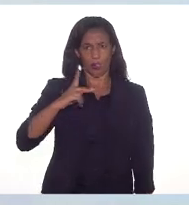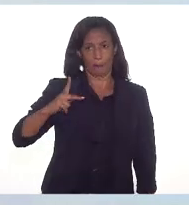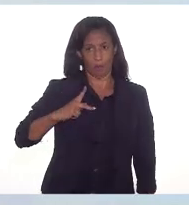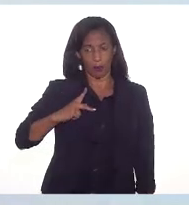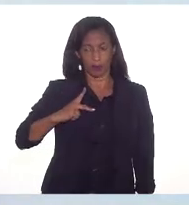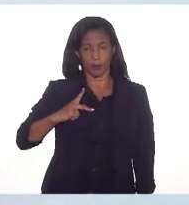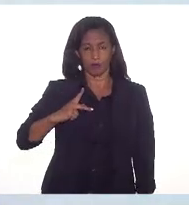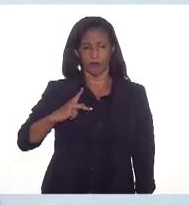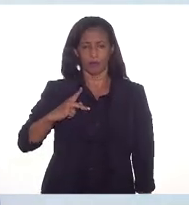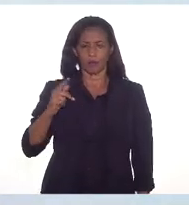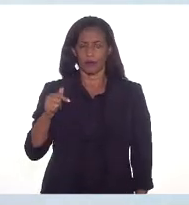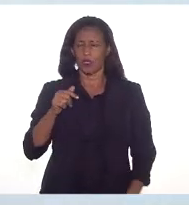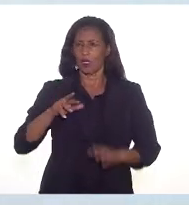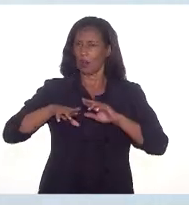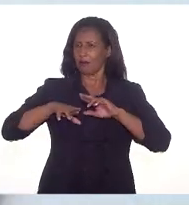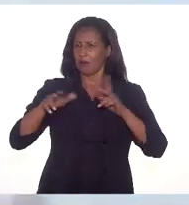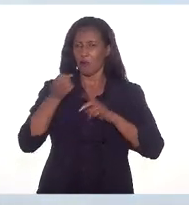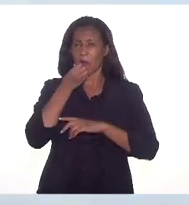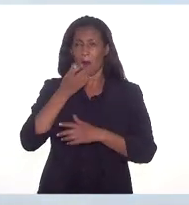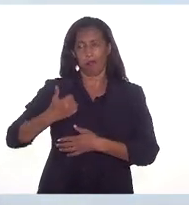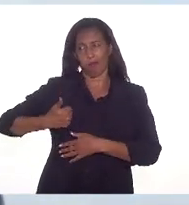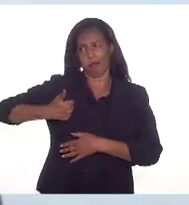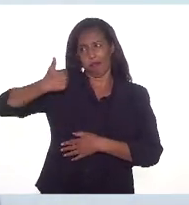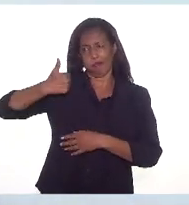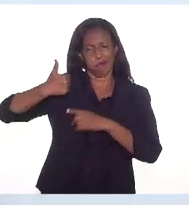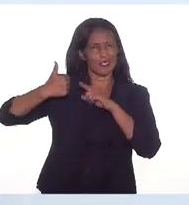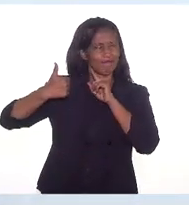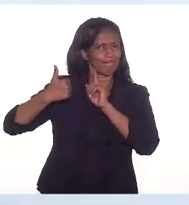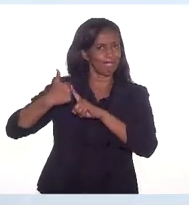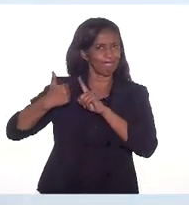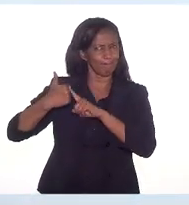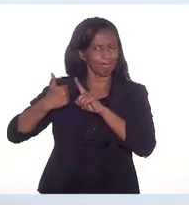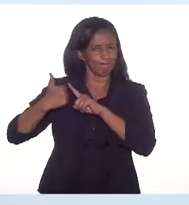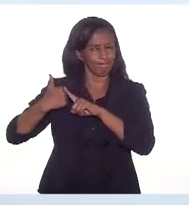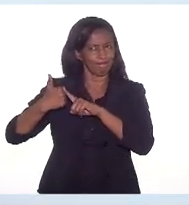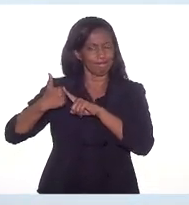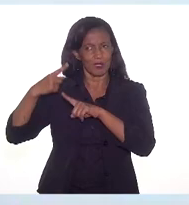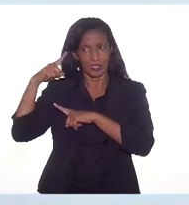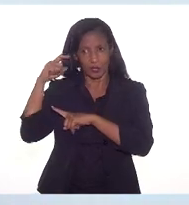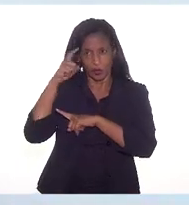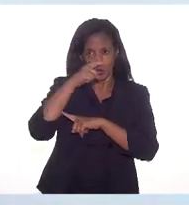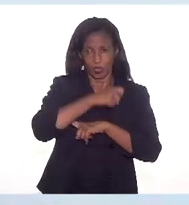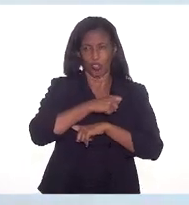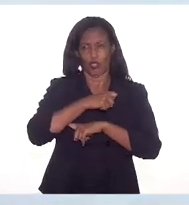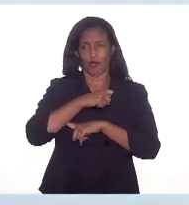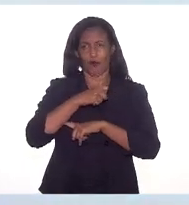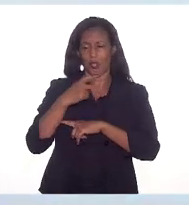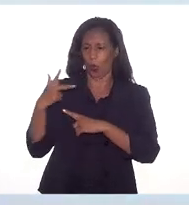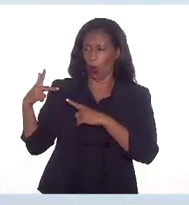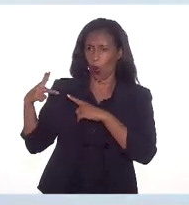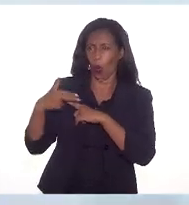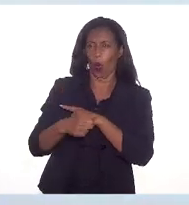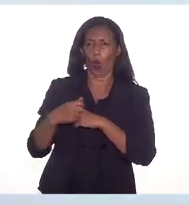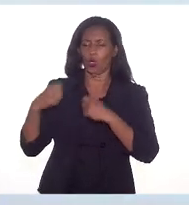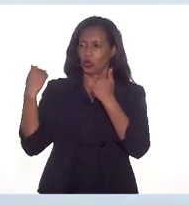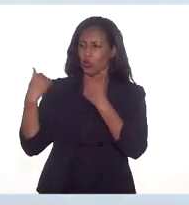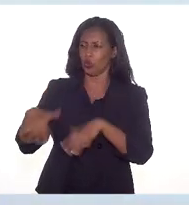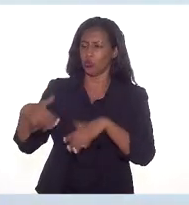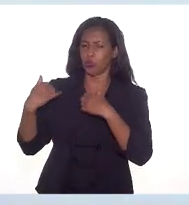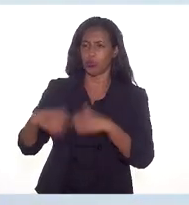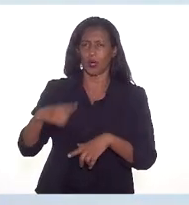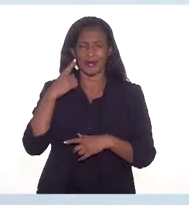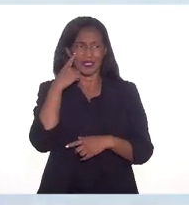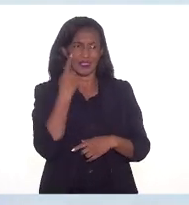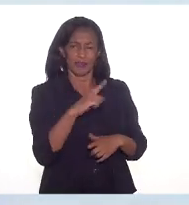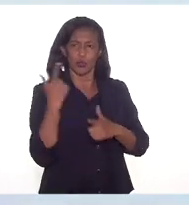regime, não foi muito positiva, num viés muito de corte de despesa, sem olhar o drama social